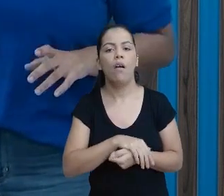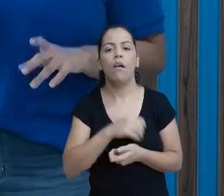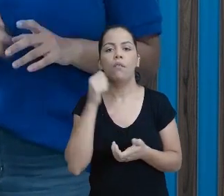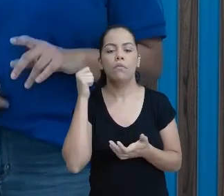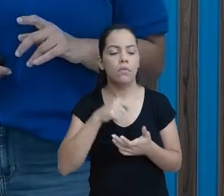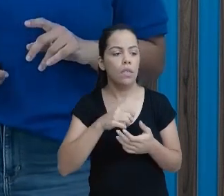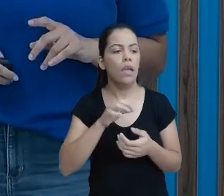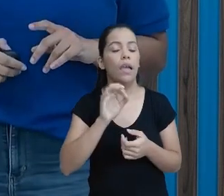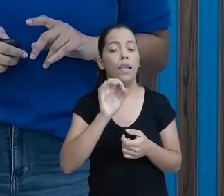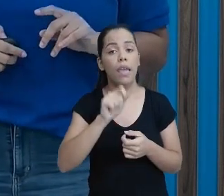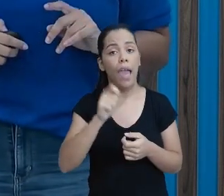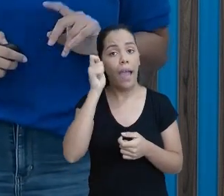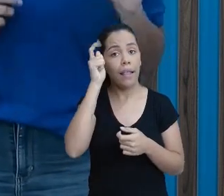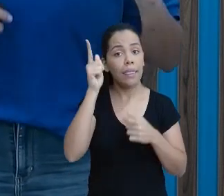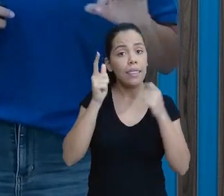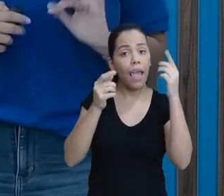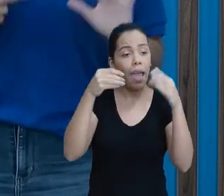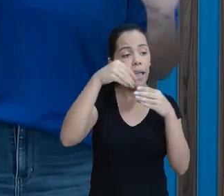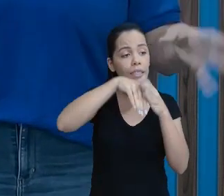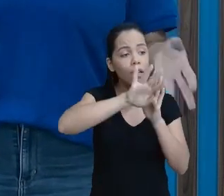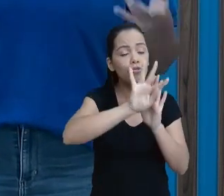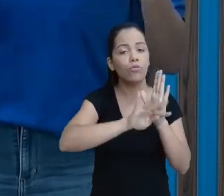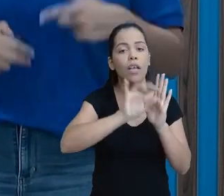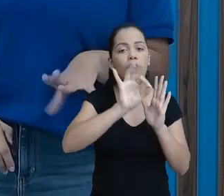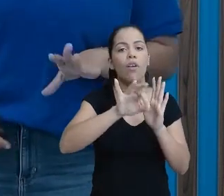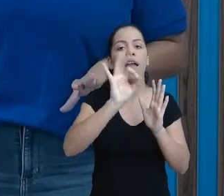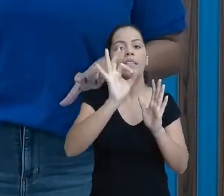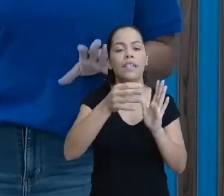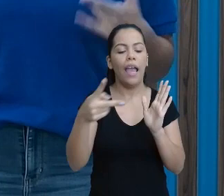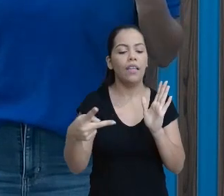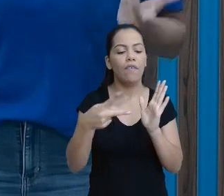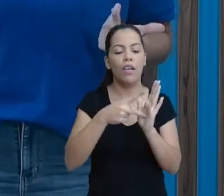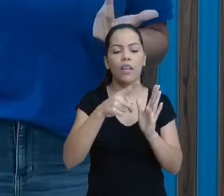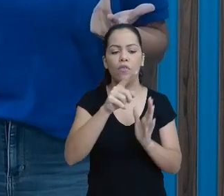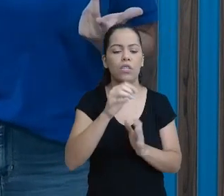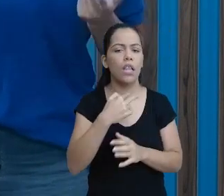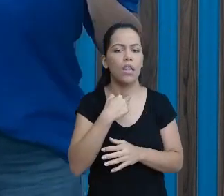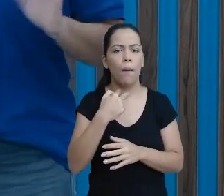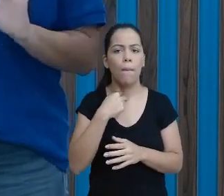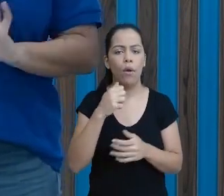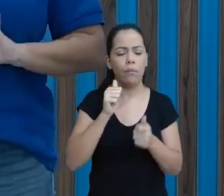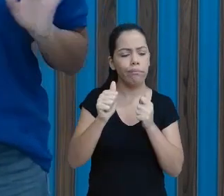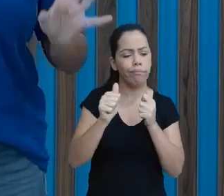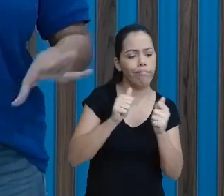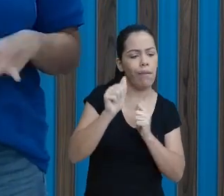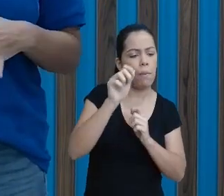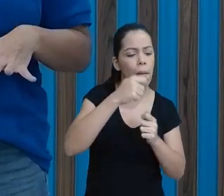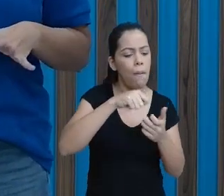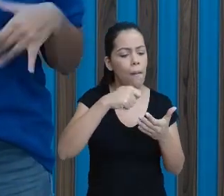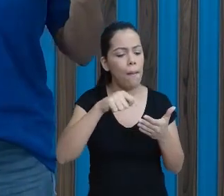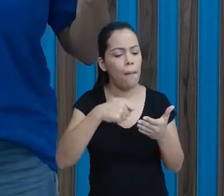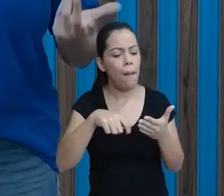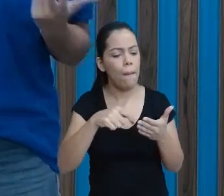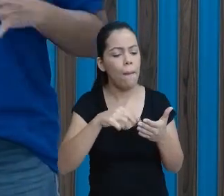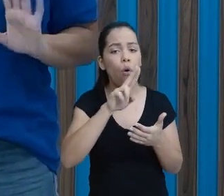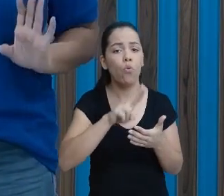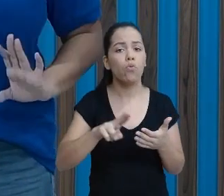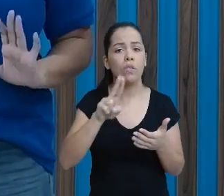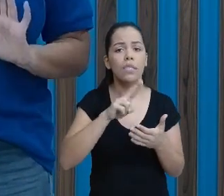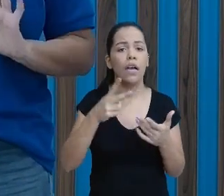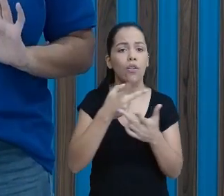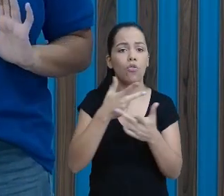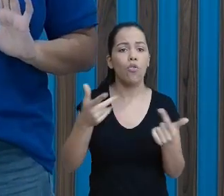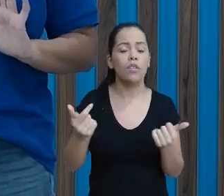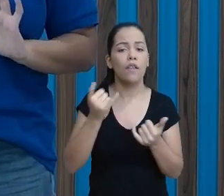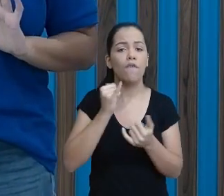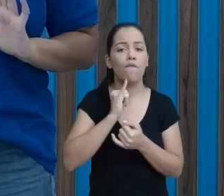os argumentos. Você não pode argumentar com base em notícias falsas. Você não pode argumentar com base em fatos que não são